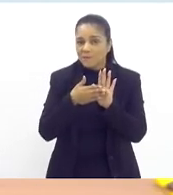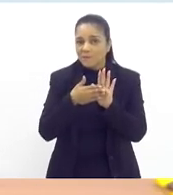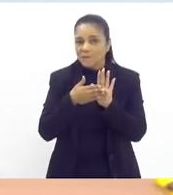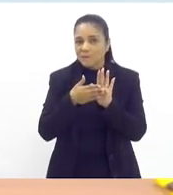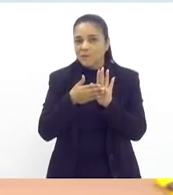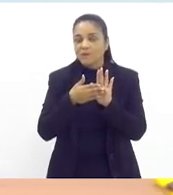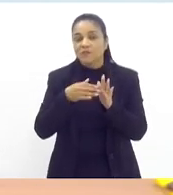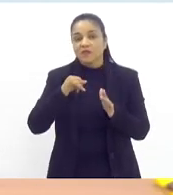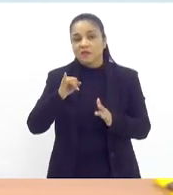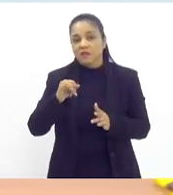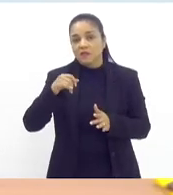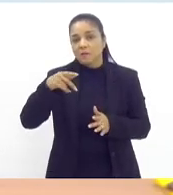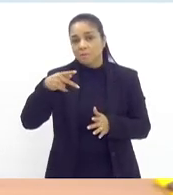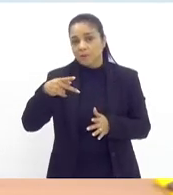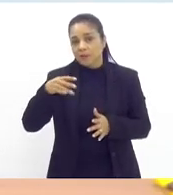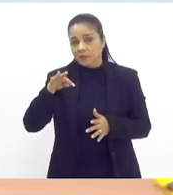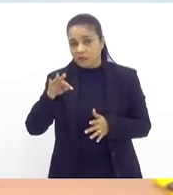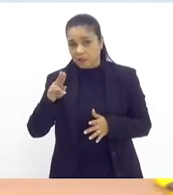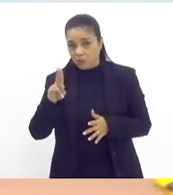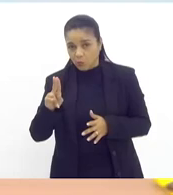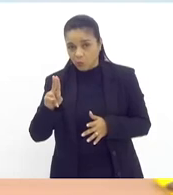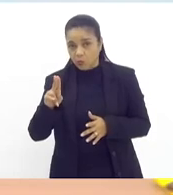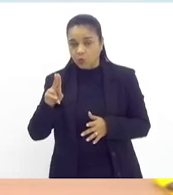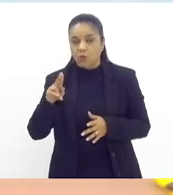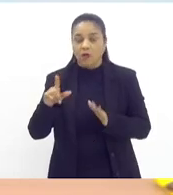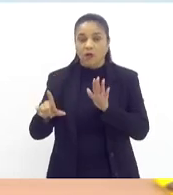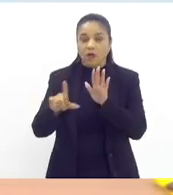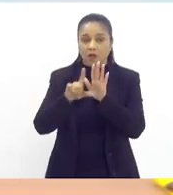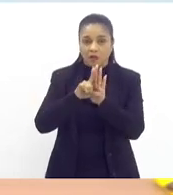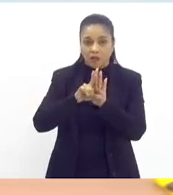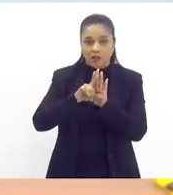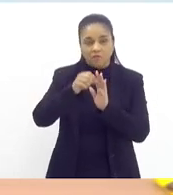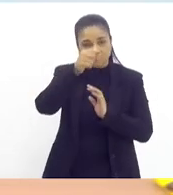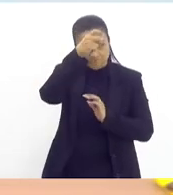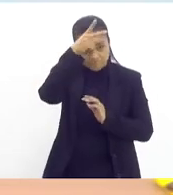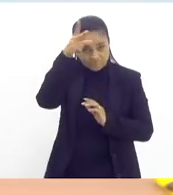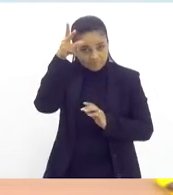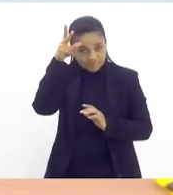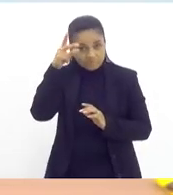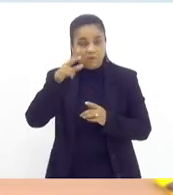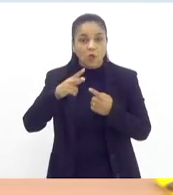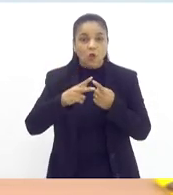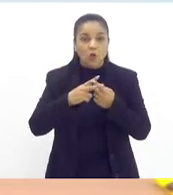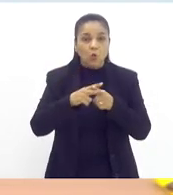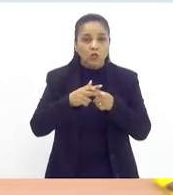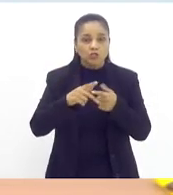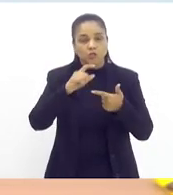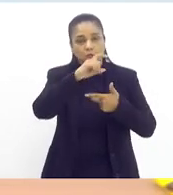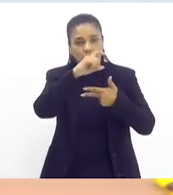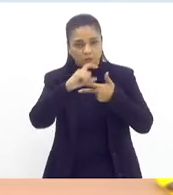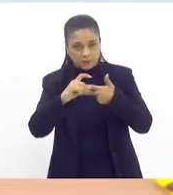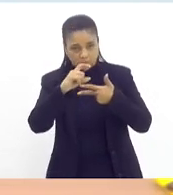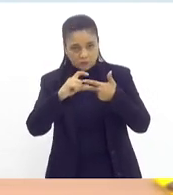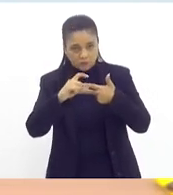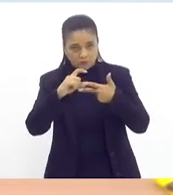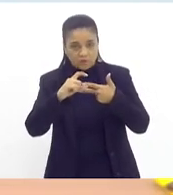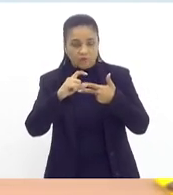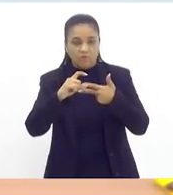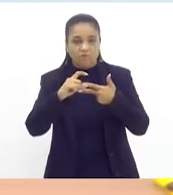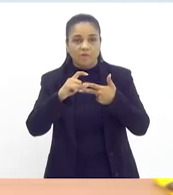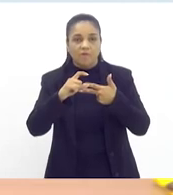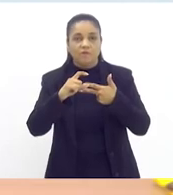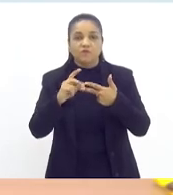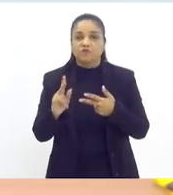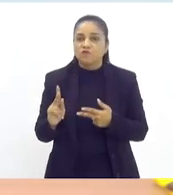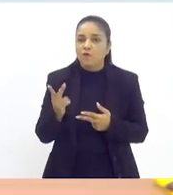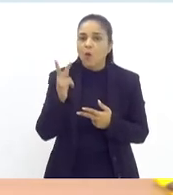que o IPTU, a lei municipal, vai poder autorizar o executivo a corrigir a planta de valores